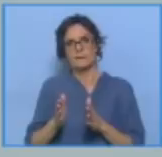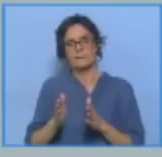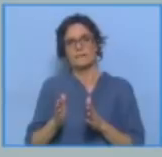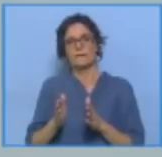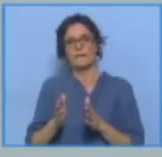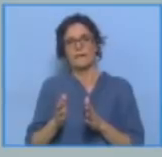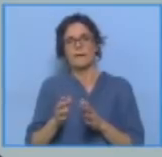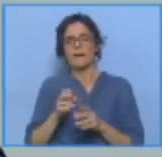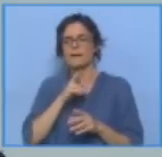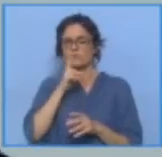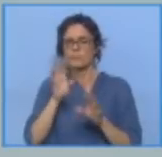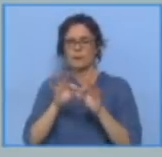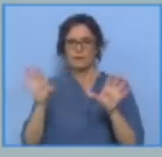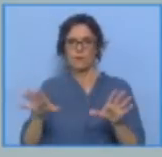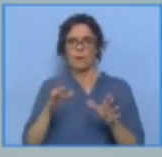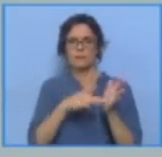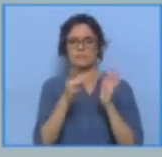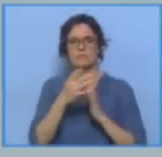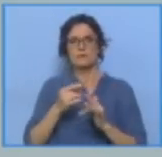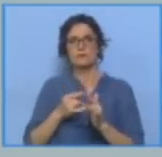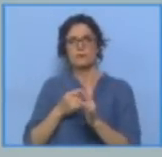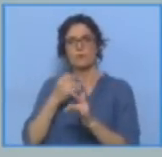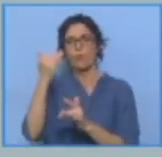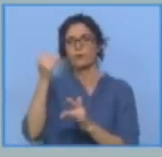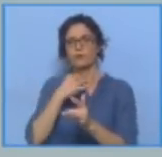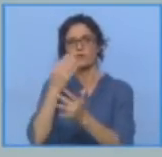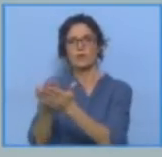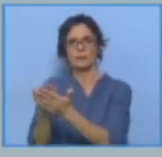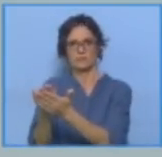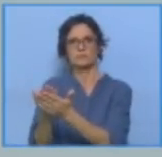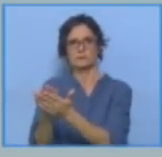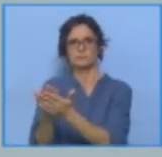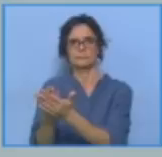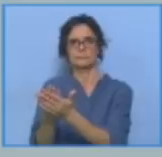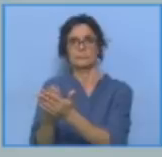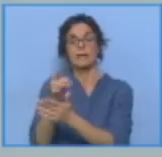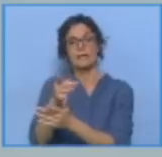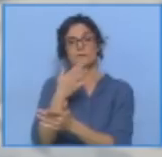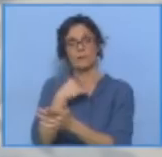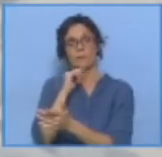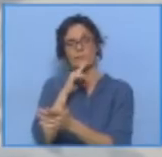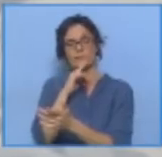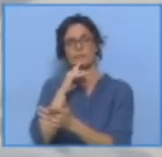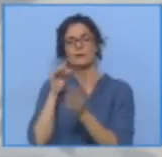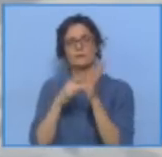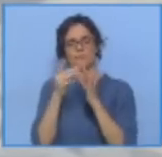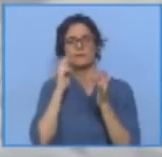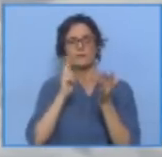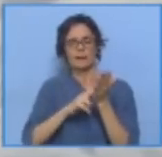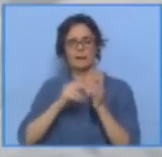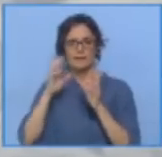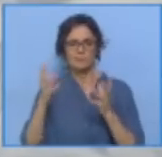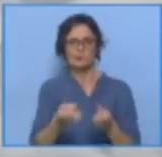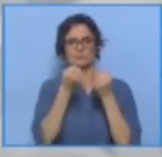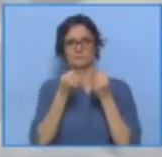discípulos, porque é na linha do serviço que nós encontramos o Messias. Também nesta plataforma que é o Laboratório da Fé, lhe chegam